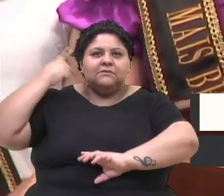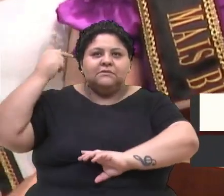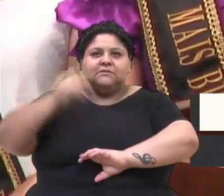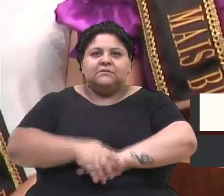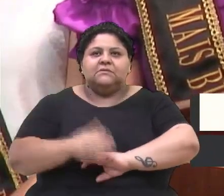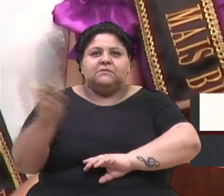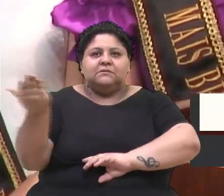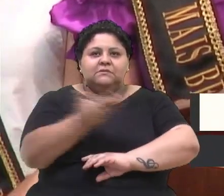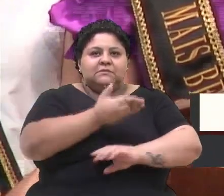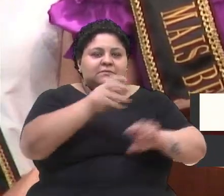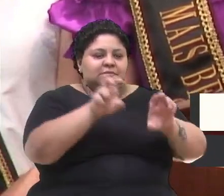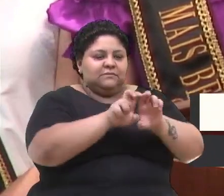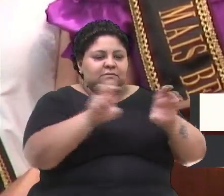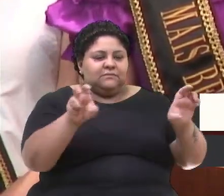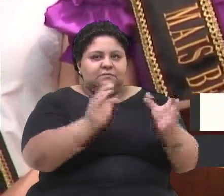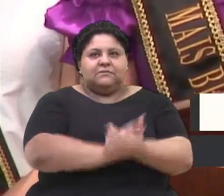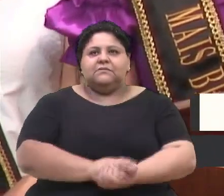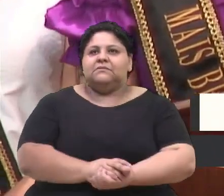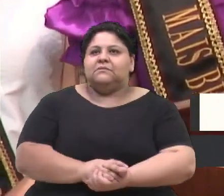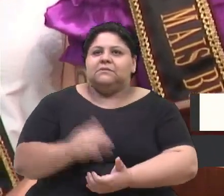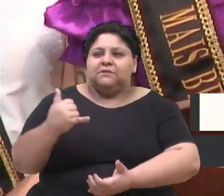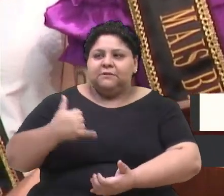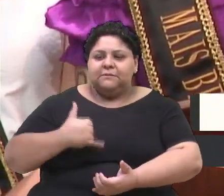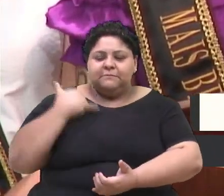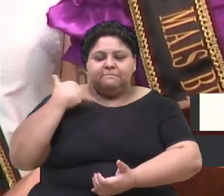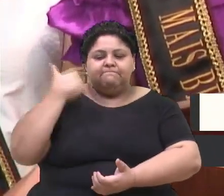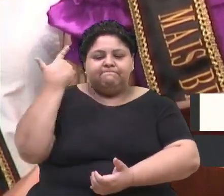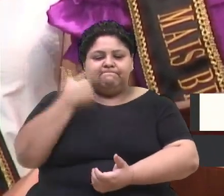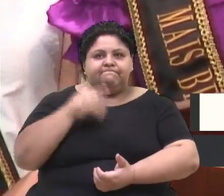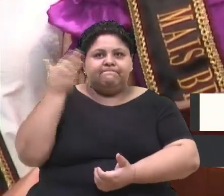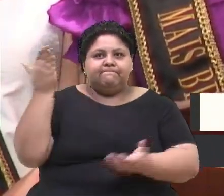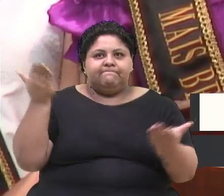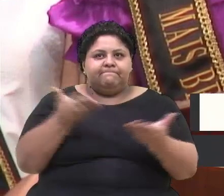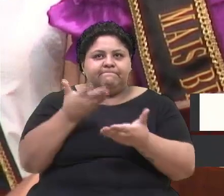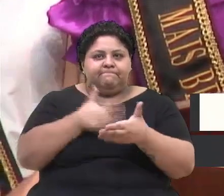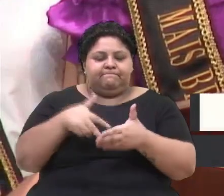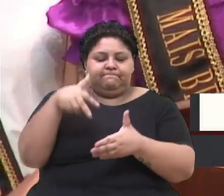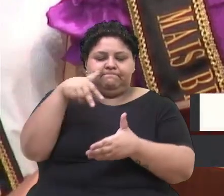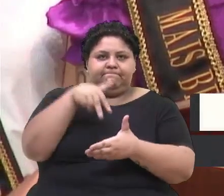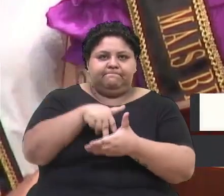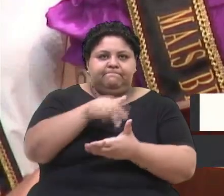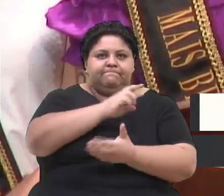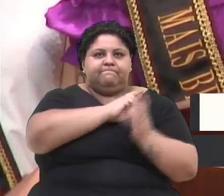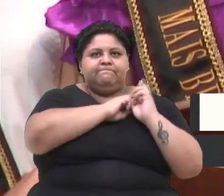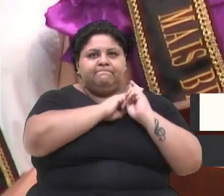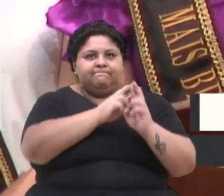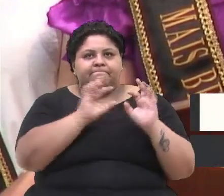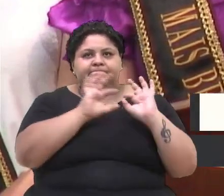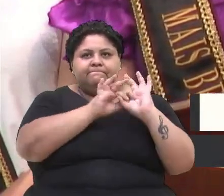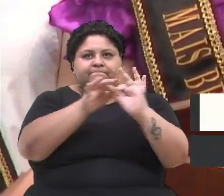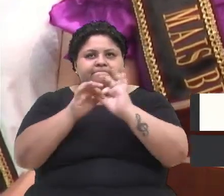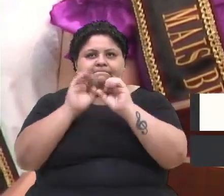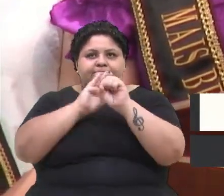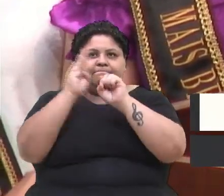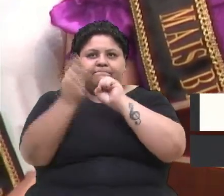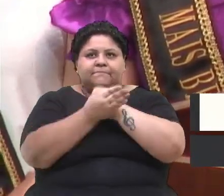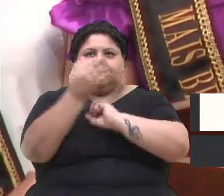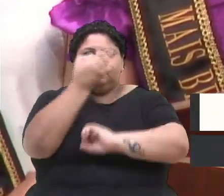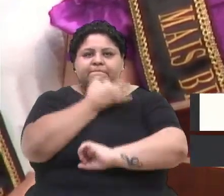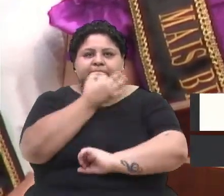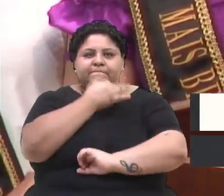desta bancada. Sinto-me honrado e mais uma vez estar ocupando essa tribuna em nome da União de Bairros de Caxias do Sul.